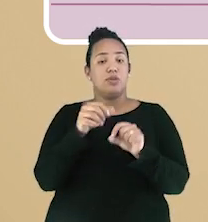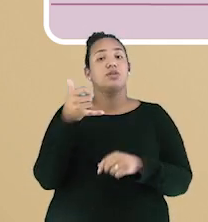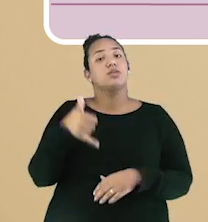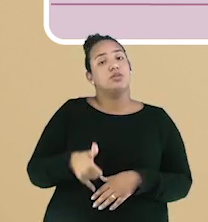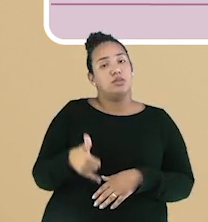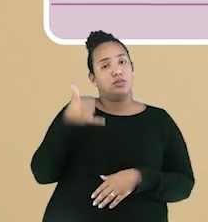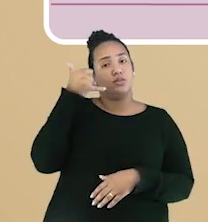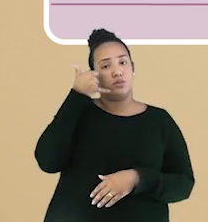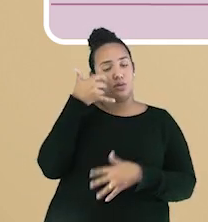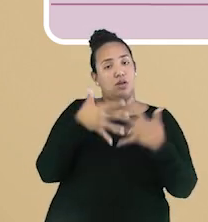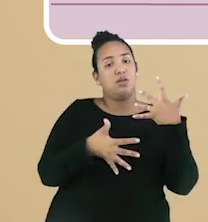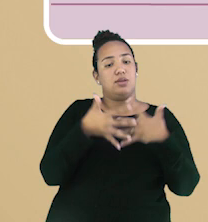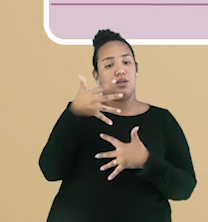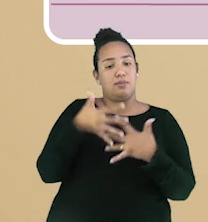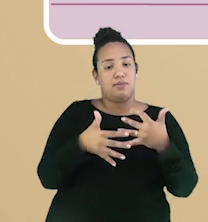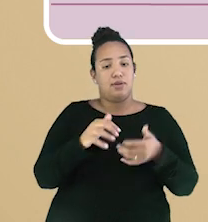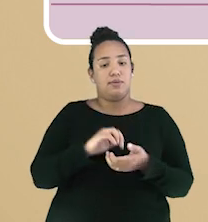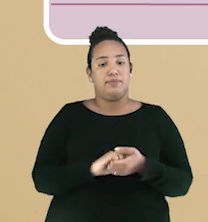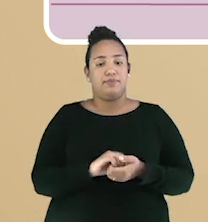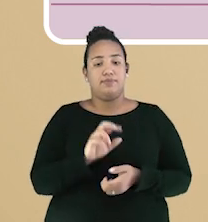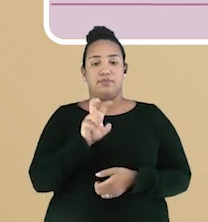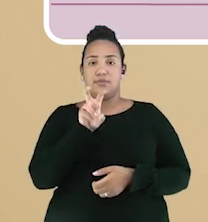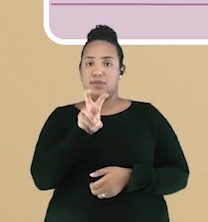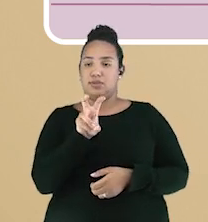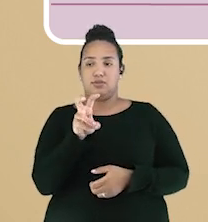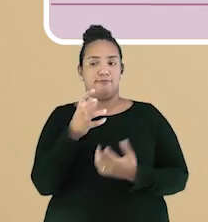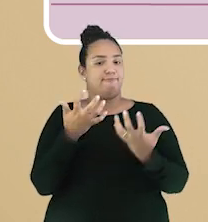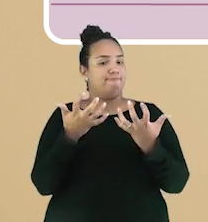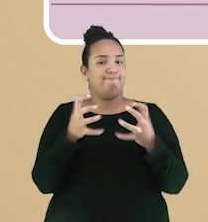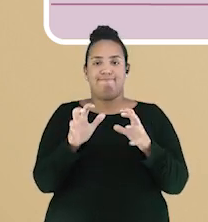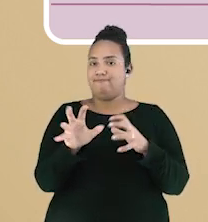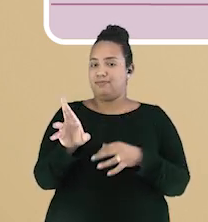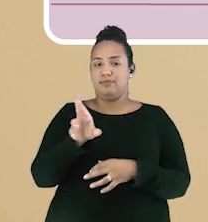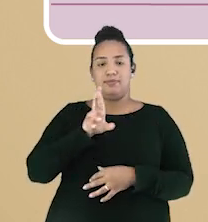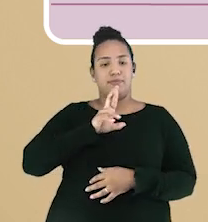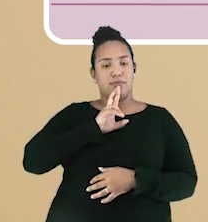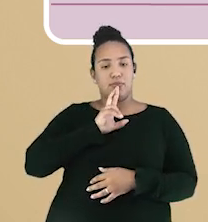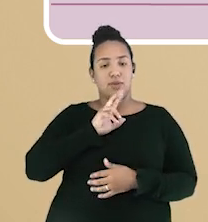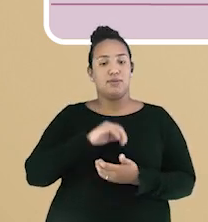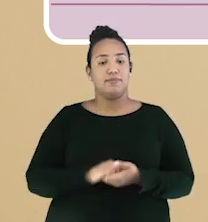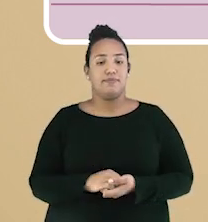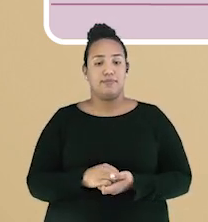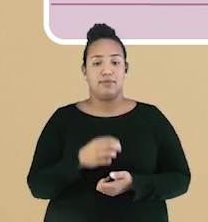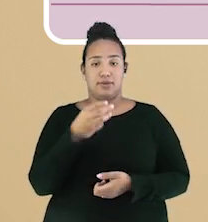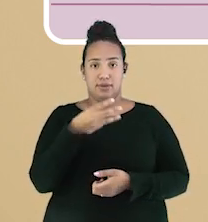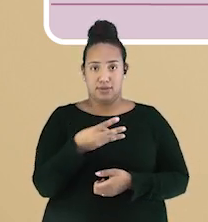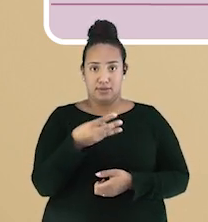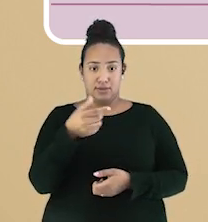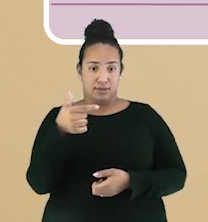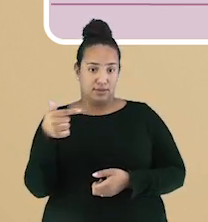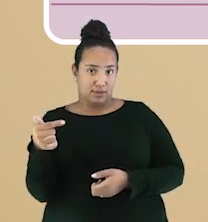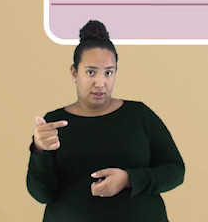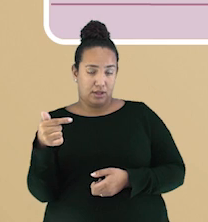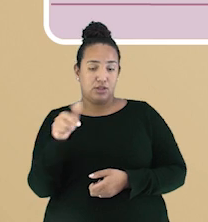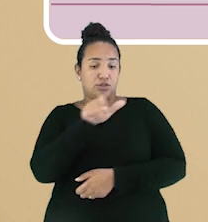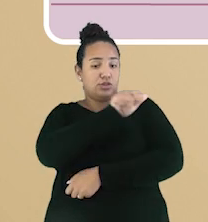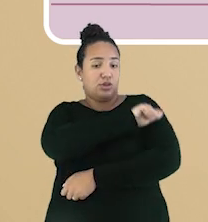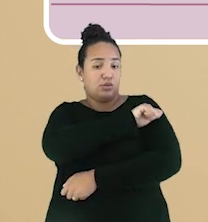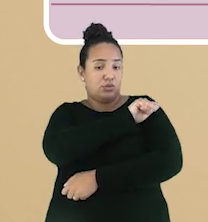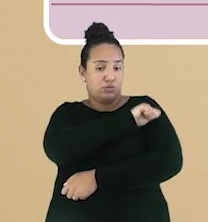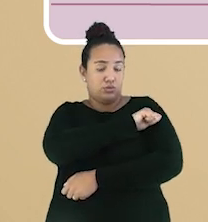aprendizado. 5 não quiseram responder. E o restante, que foram 37